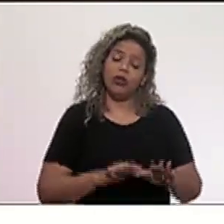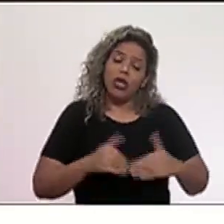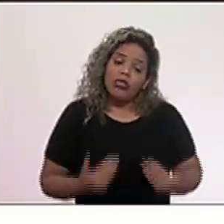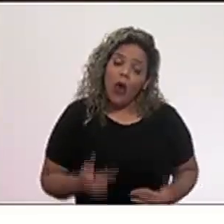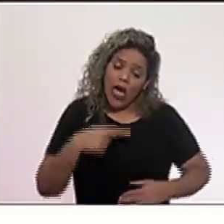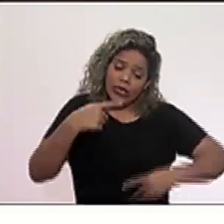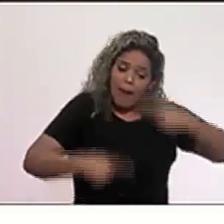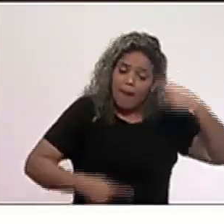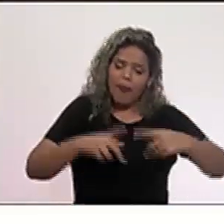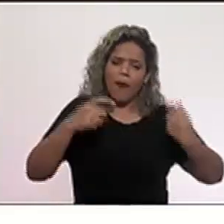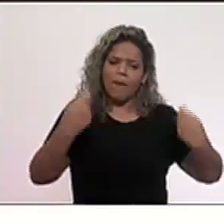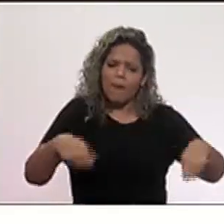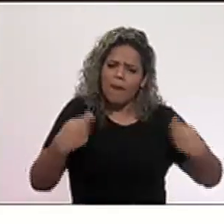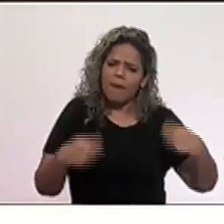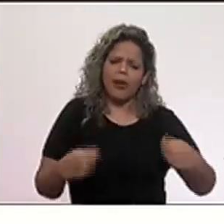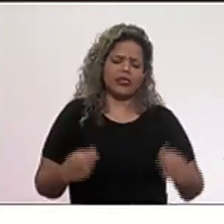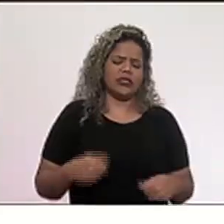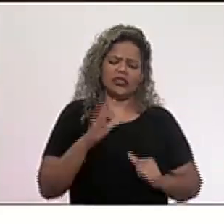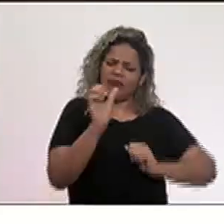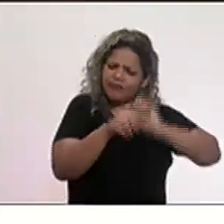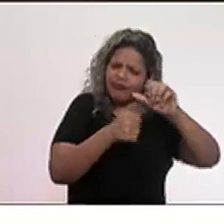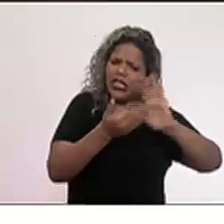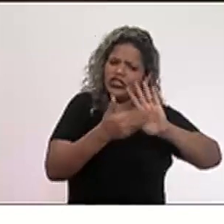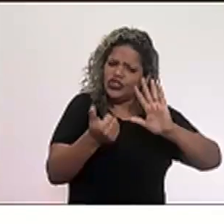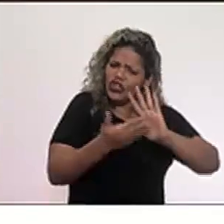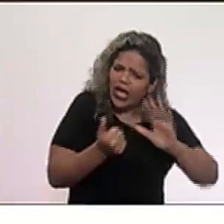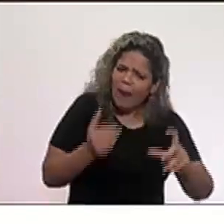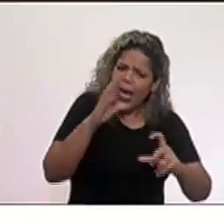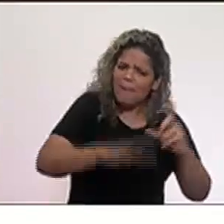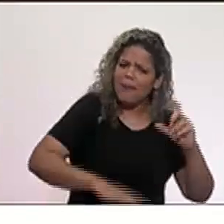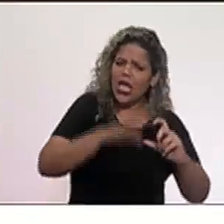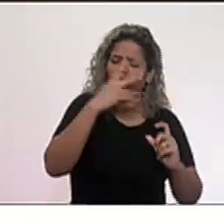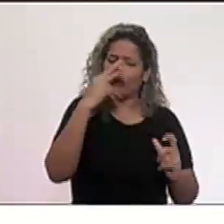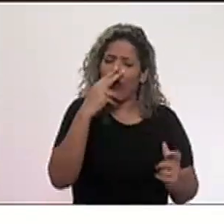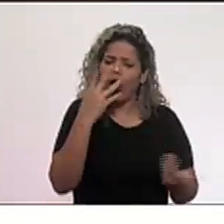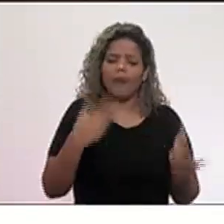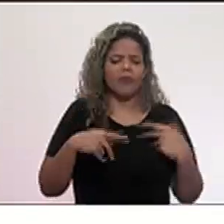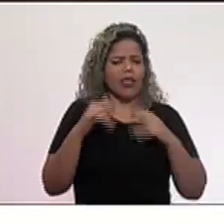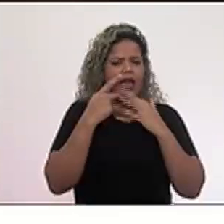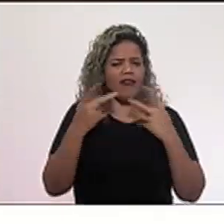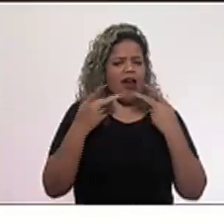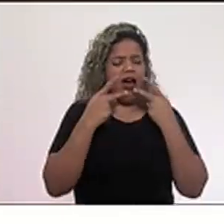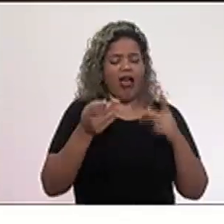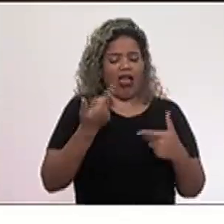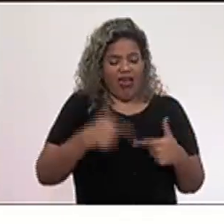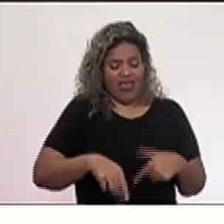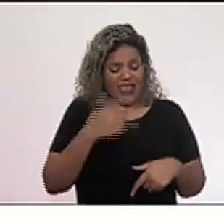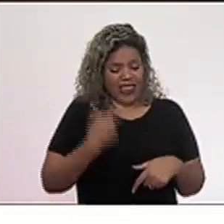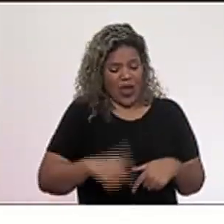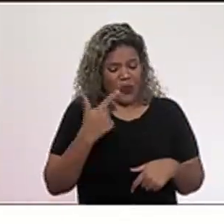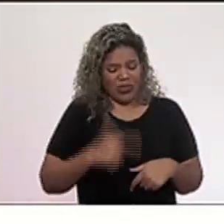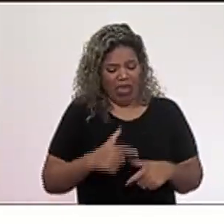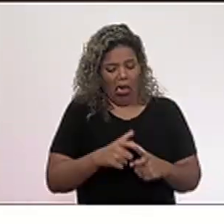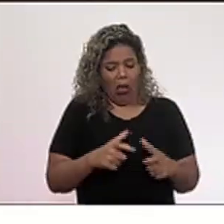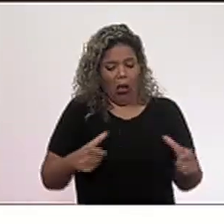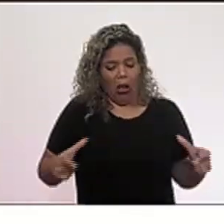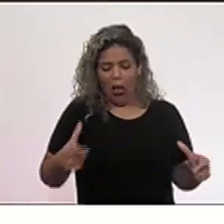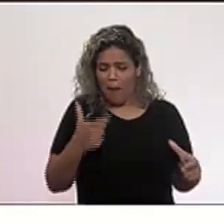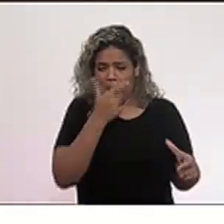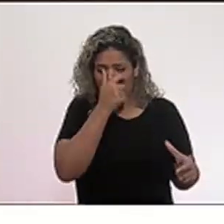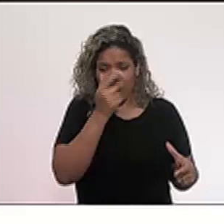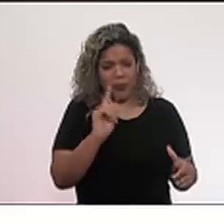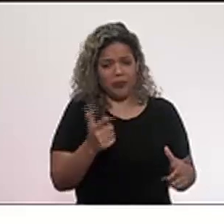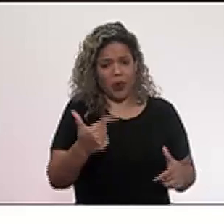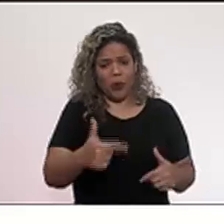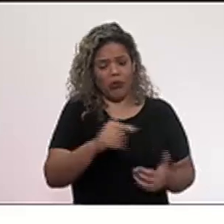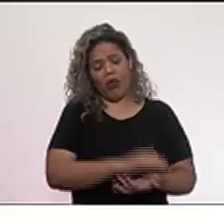essa política precisa ser desmistificada. Isso é uma falácia. O Brasil não tem encarceramento em massa.